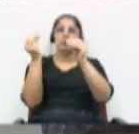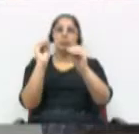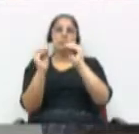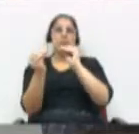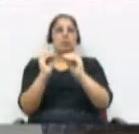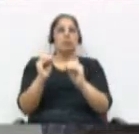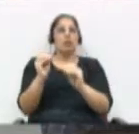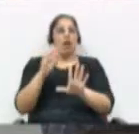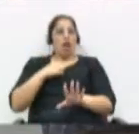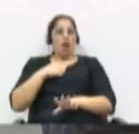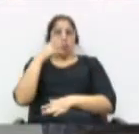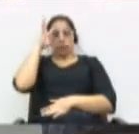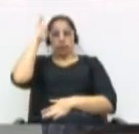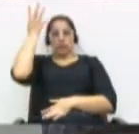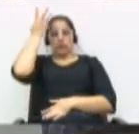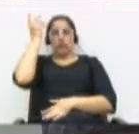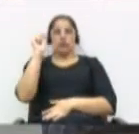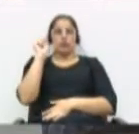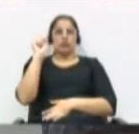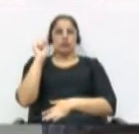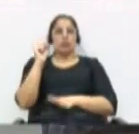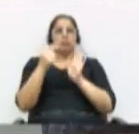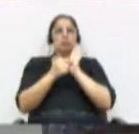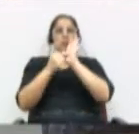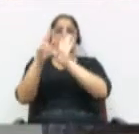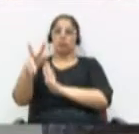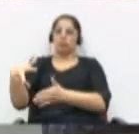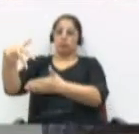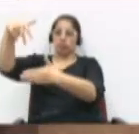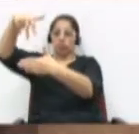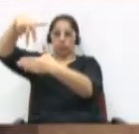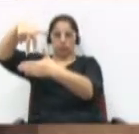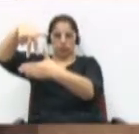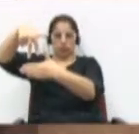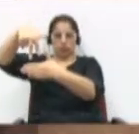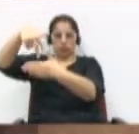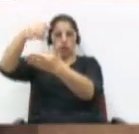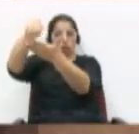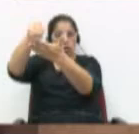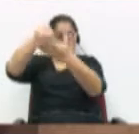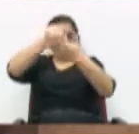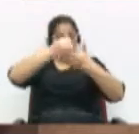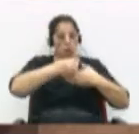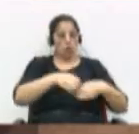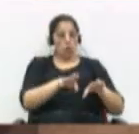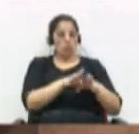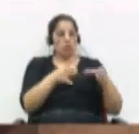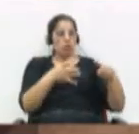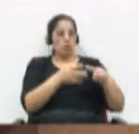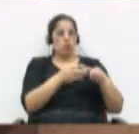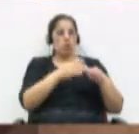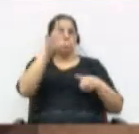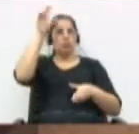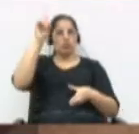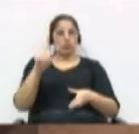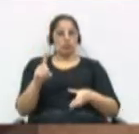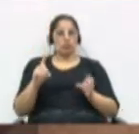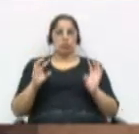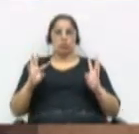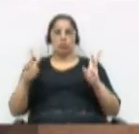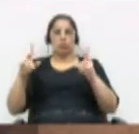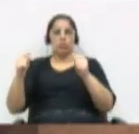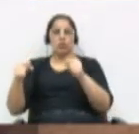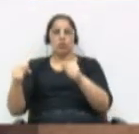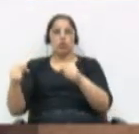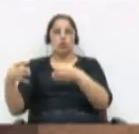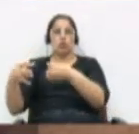me apresentar oficialmente nessa casa como presidente da Coabitare, trouxe toda a minha diretoria e trouxe toda a documentação que comprova que essa